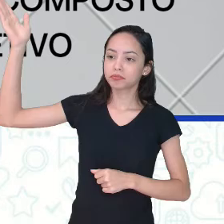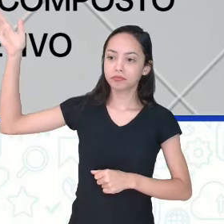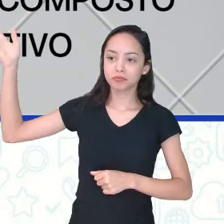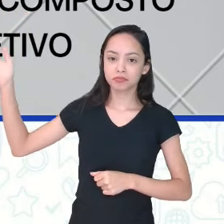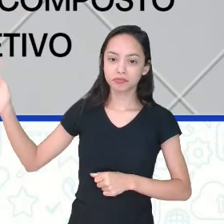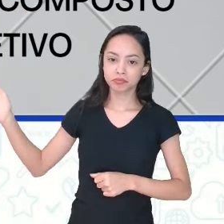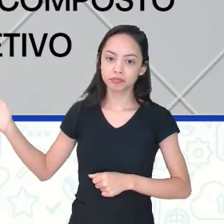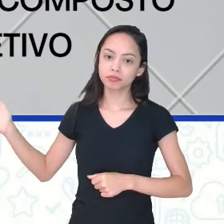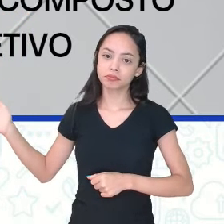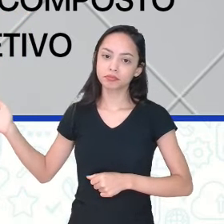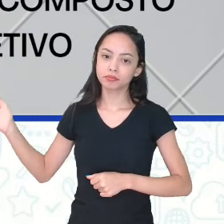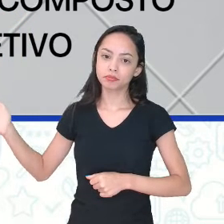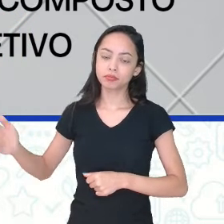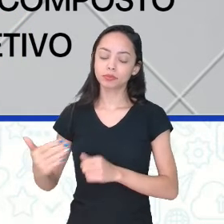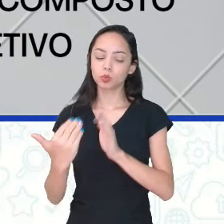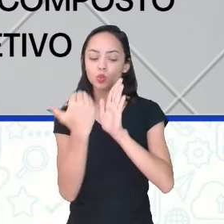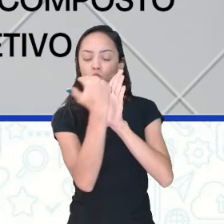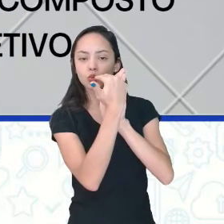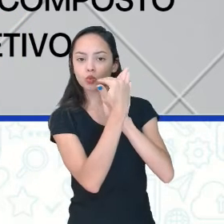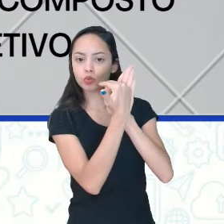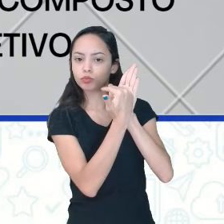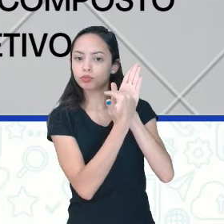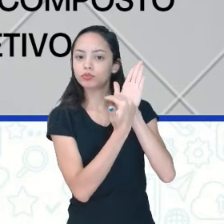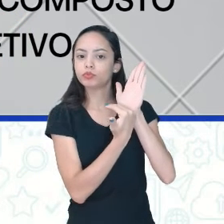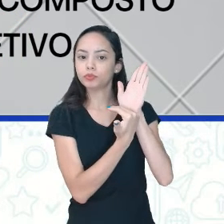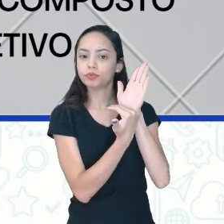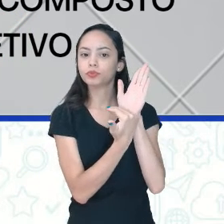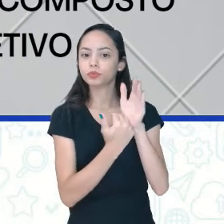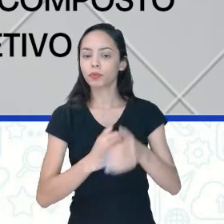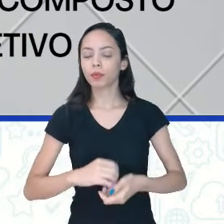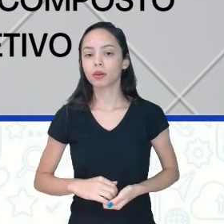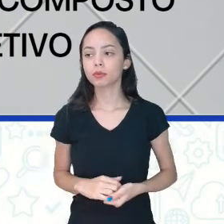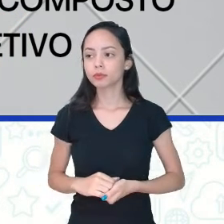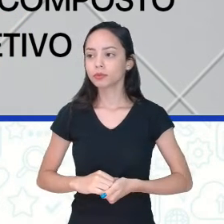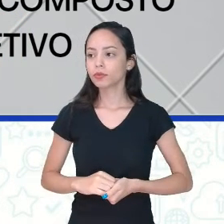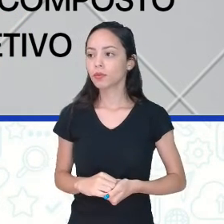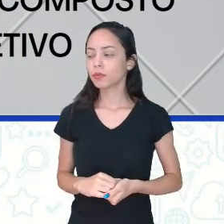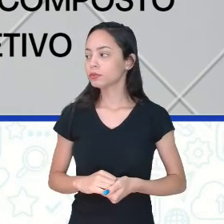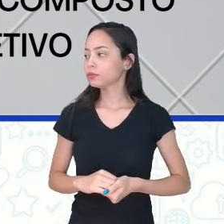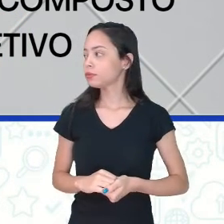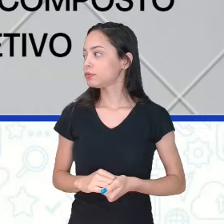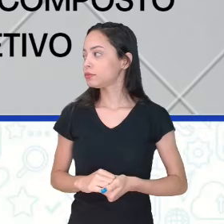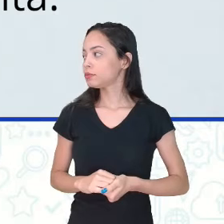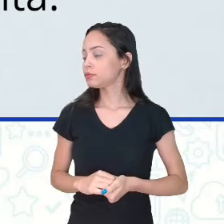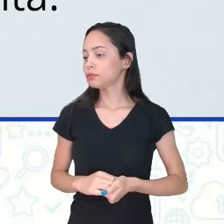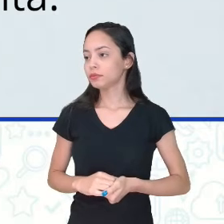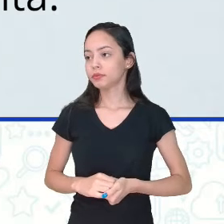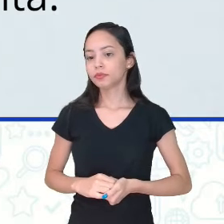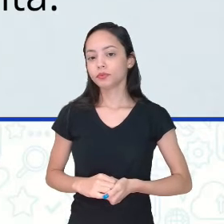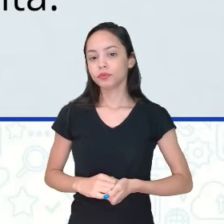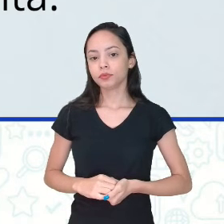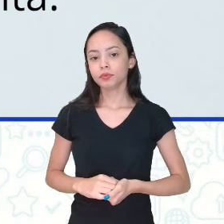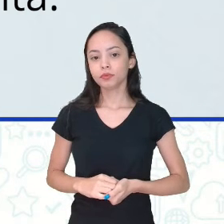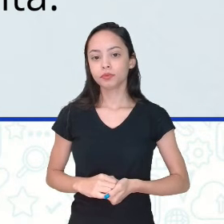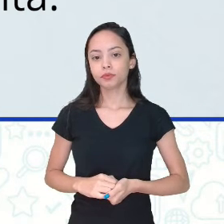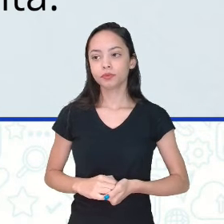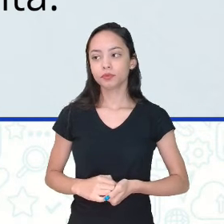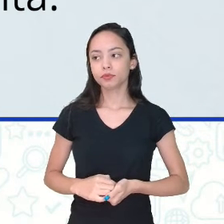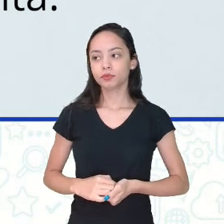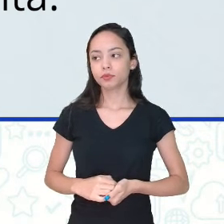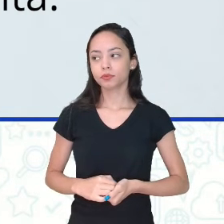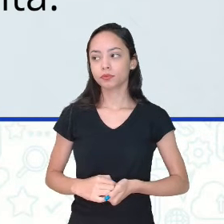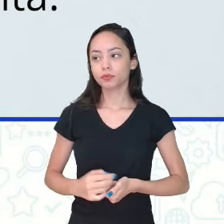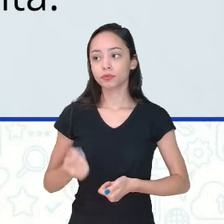primitivo derivado, simples ou composto e o coletivo. Tá? E ó, vamos